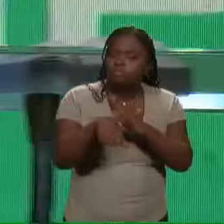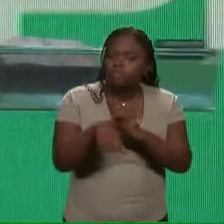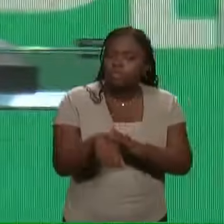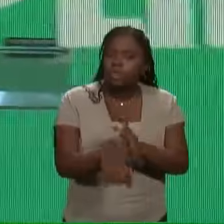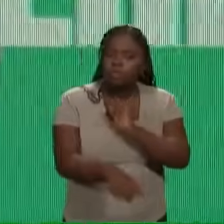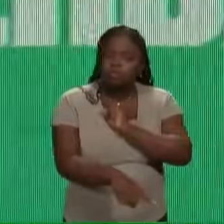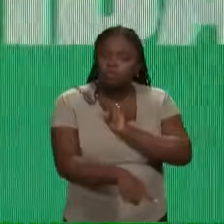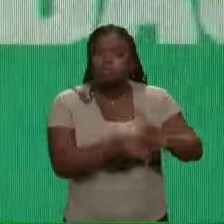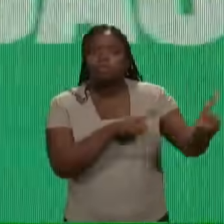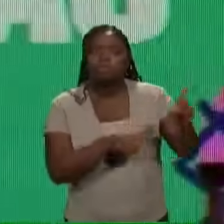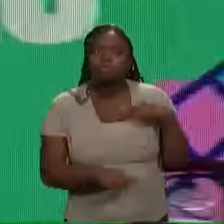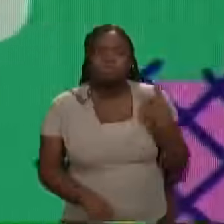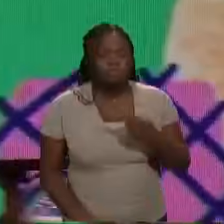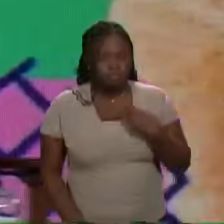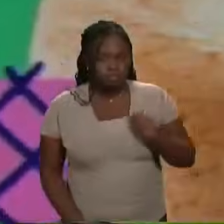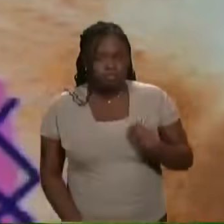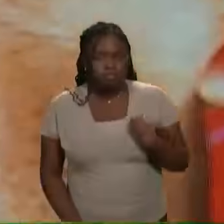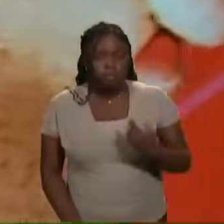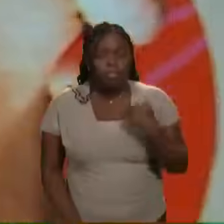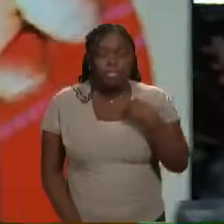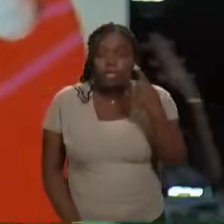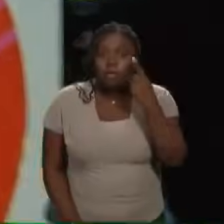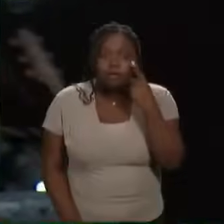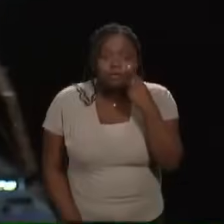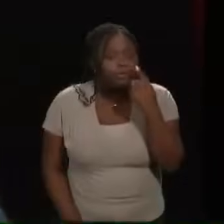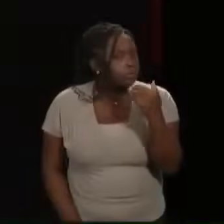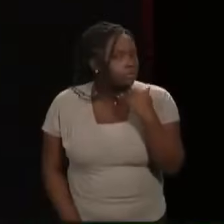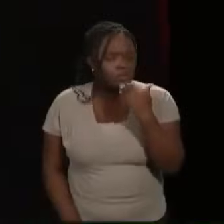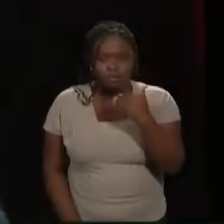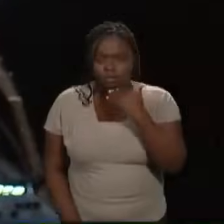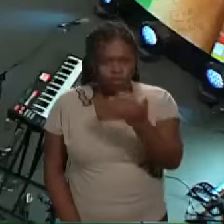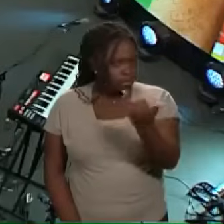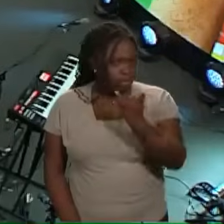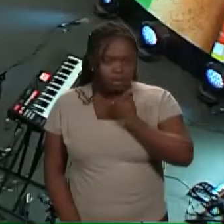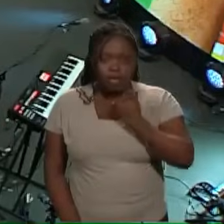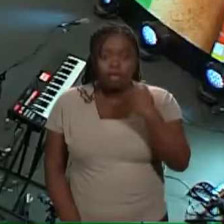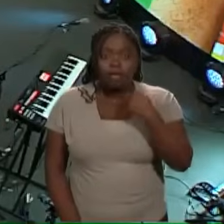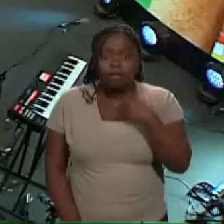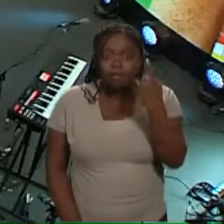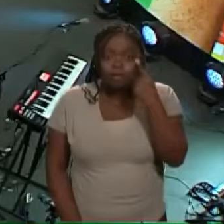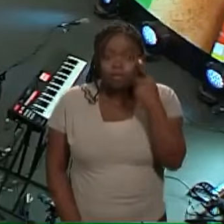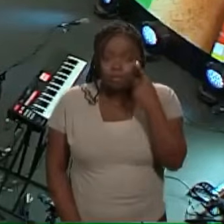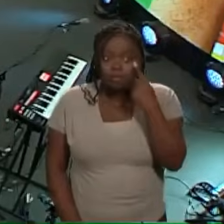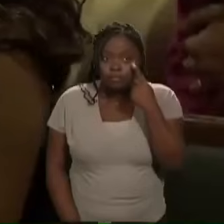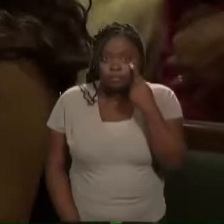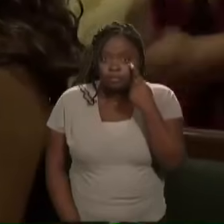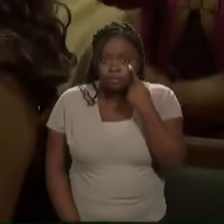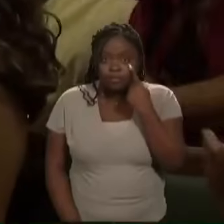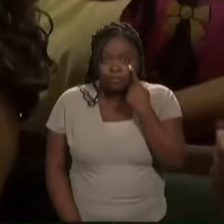vida. Eu vi. Não, ninguém me contou, não. Eu vi.